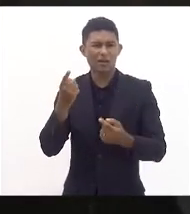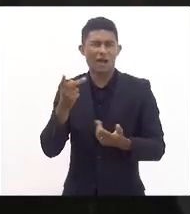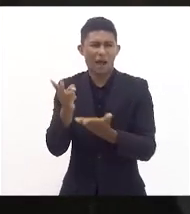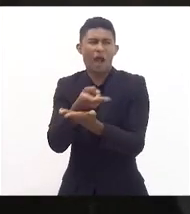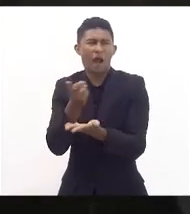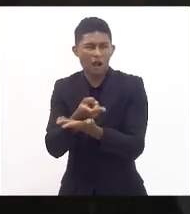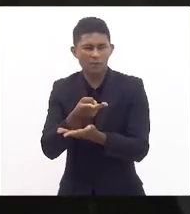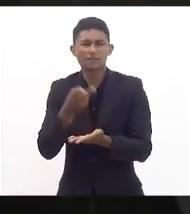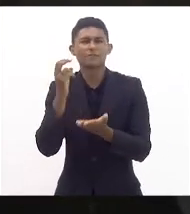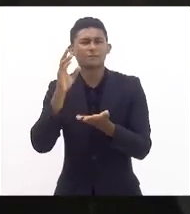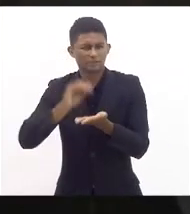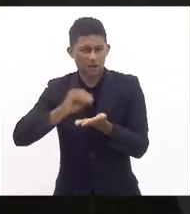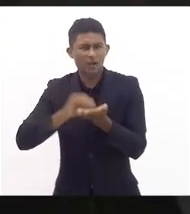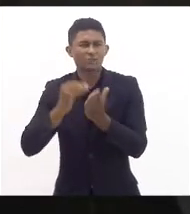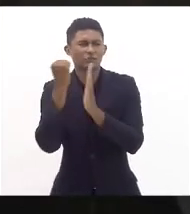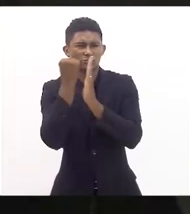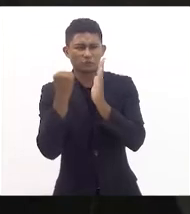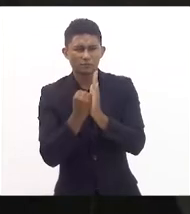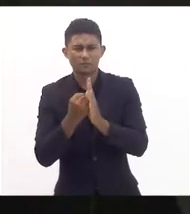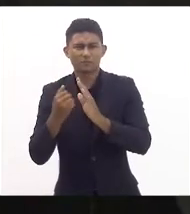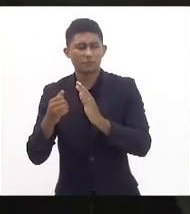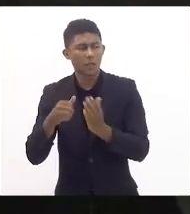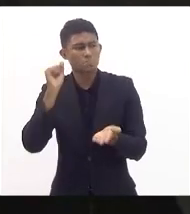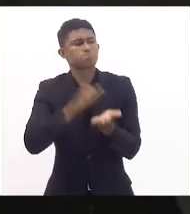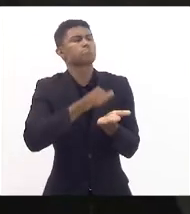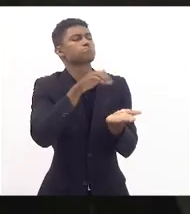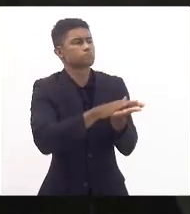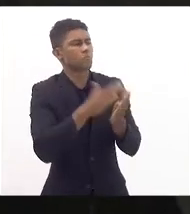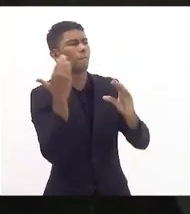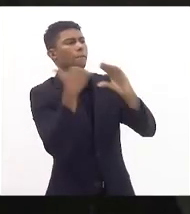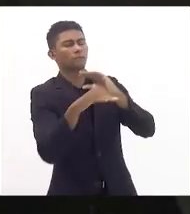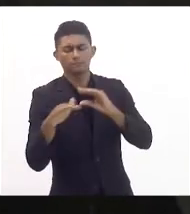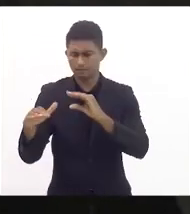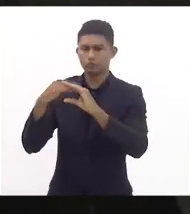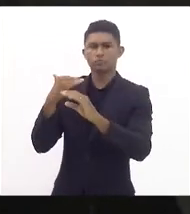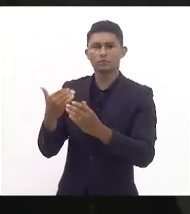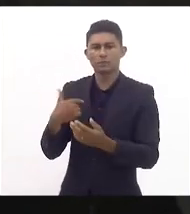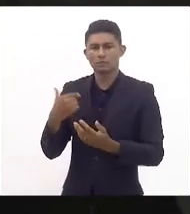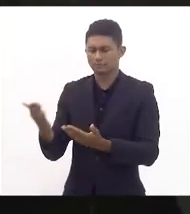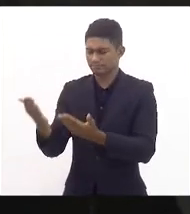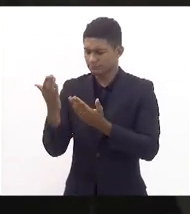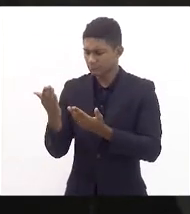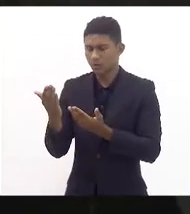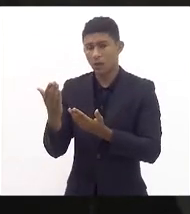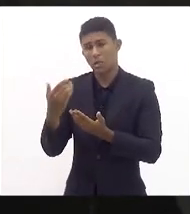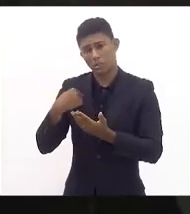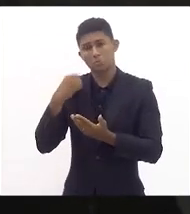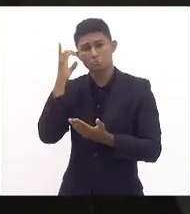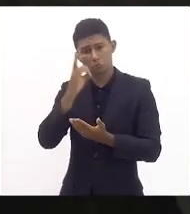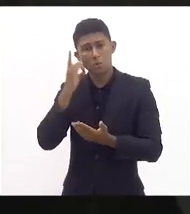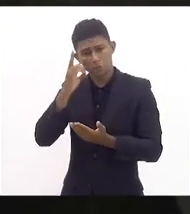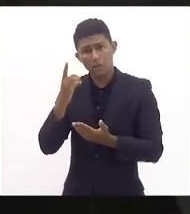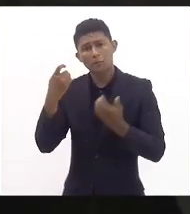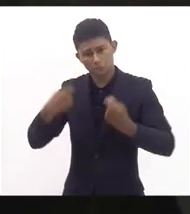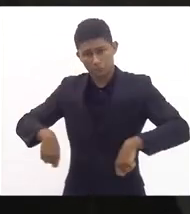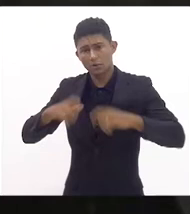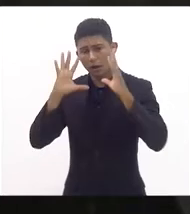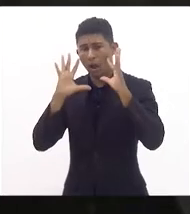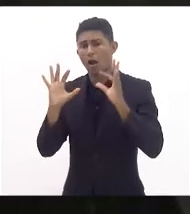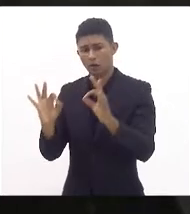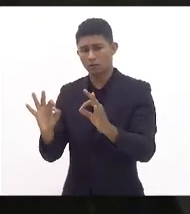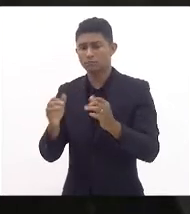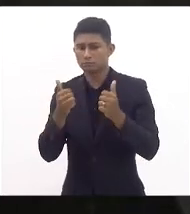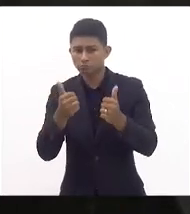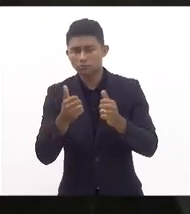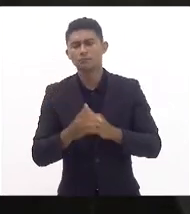devida licença ambiental, e eu, como parlamentar, não poderia deixar de acolher uma solicitação de um cidadão.